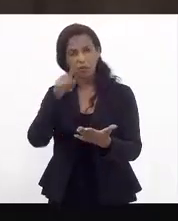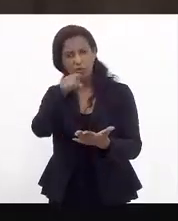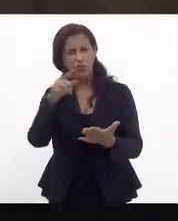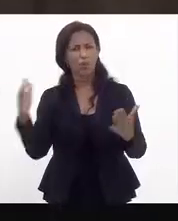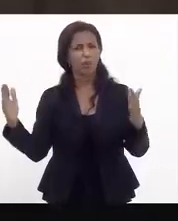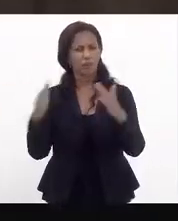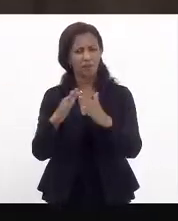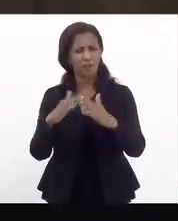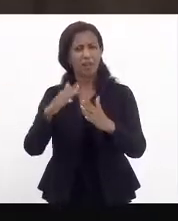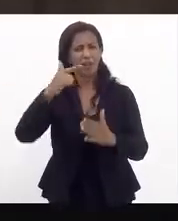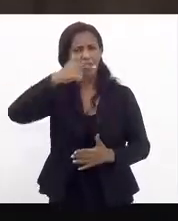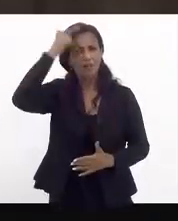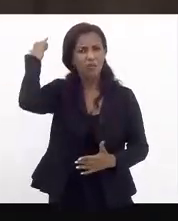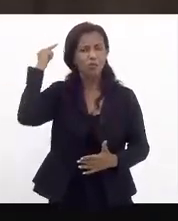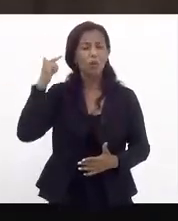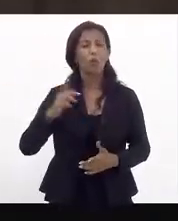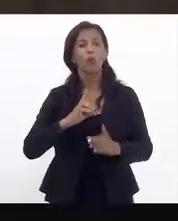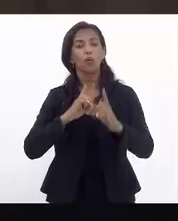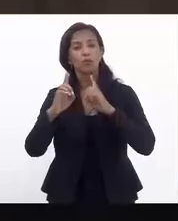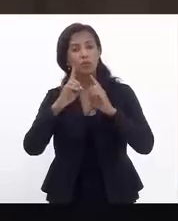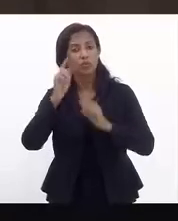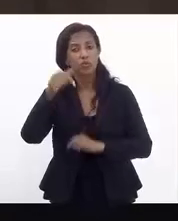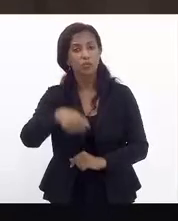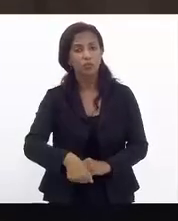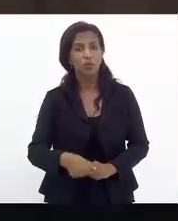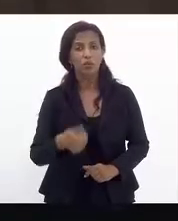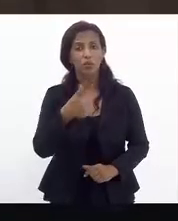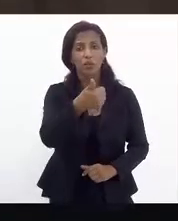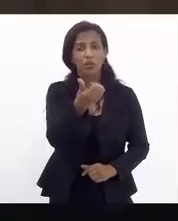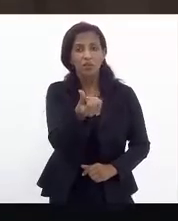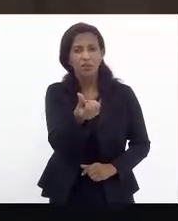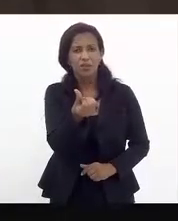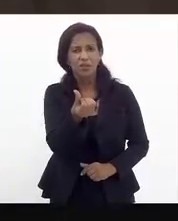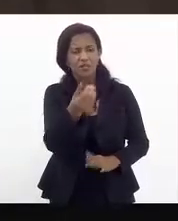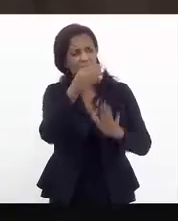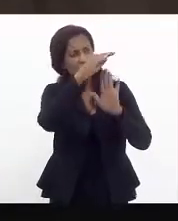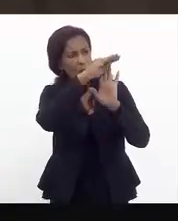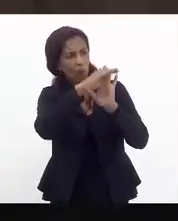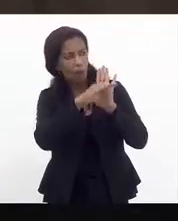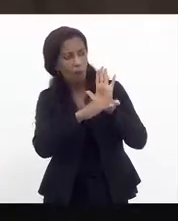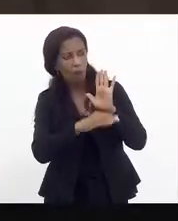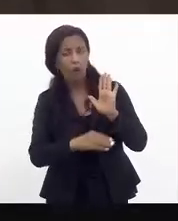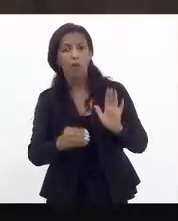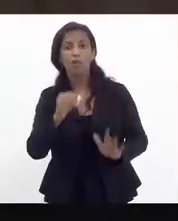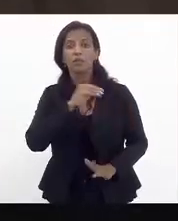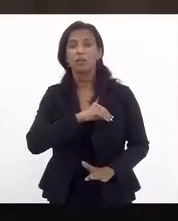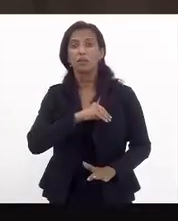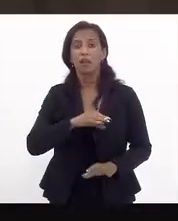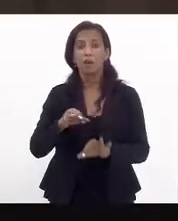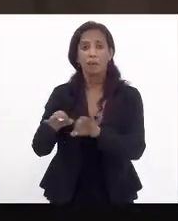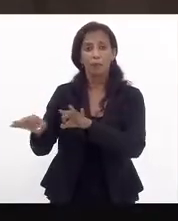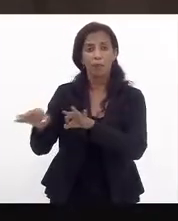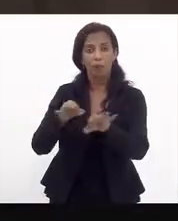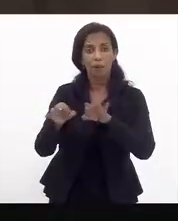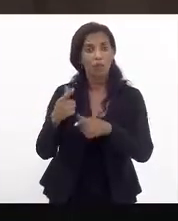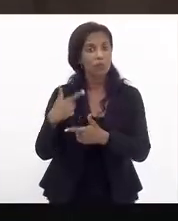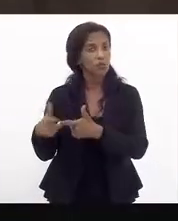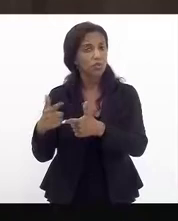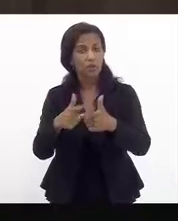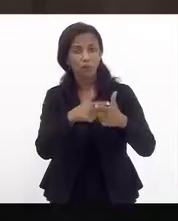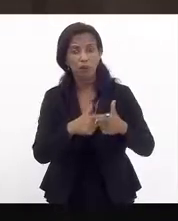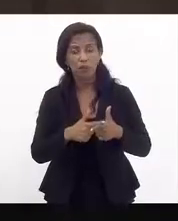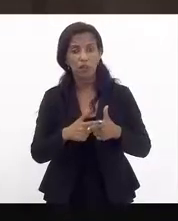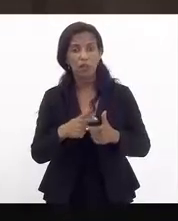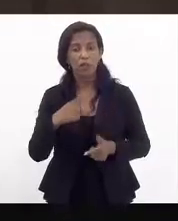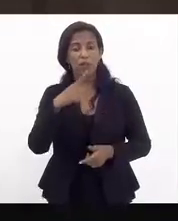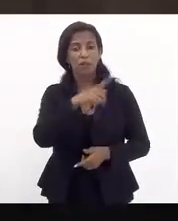estava na casa do deputado Luiz Paulo quando a gente discutiu aqui 16 plano de cargos e salário que tinha um problemas tem